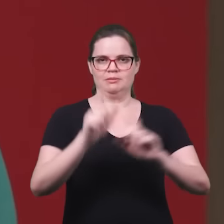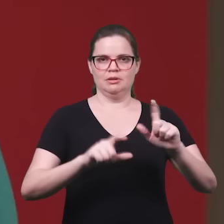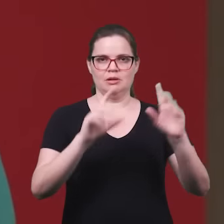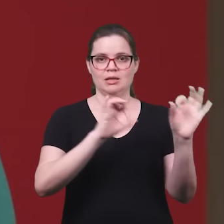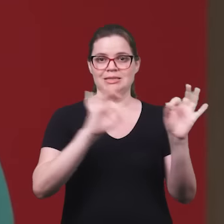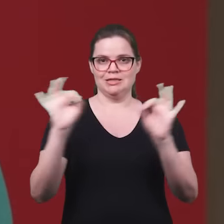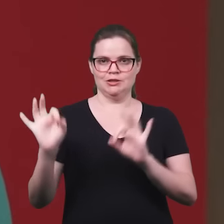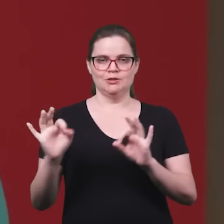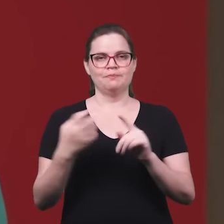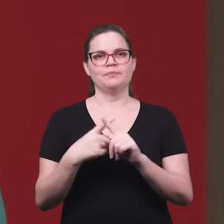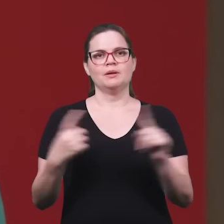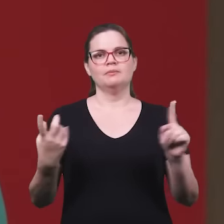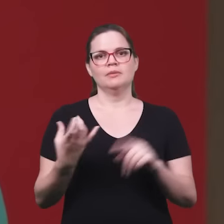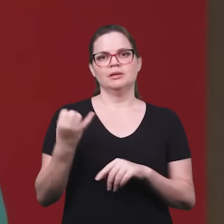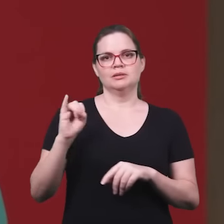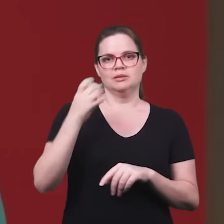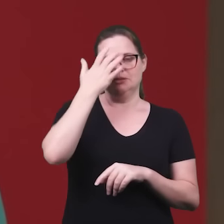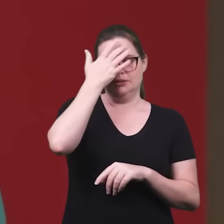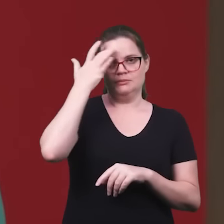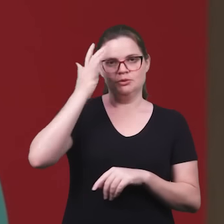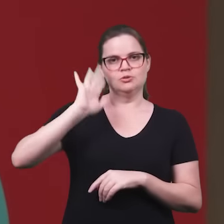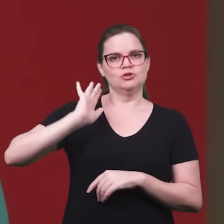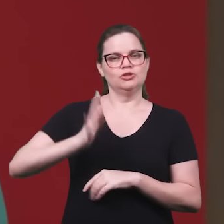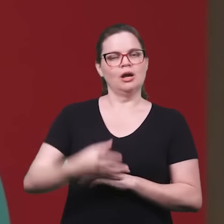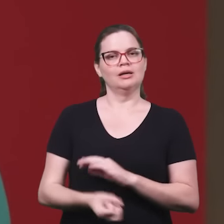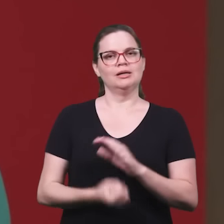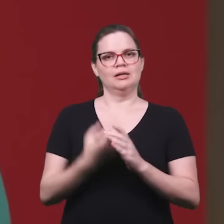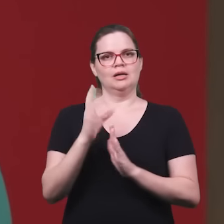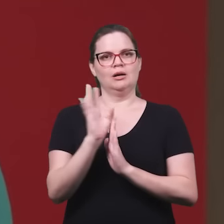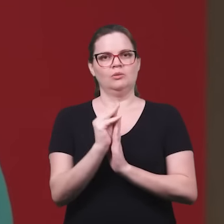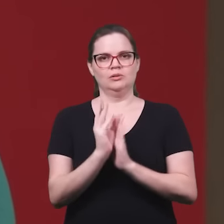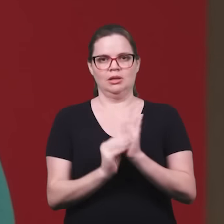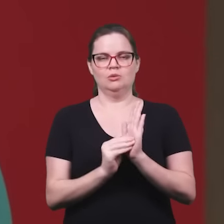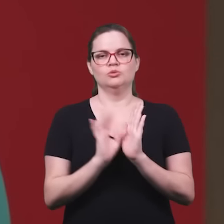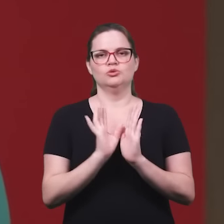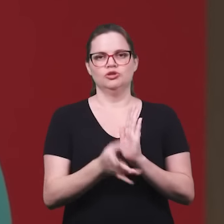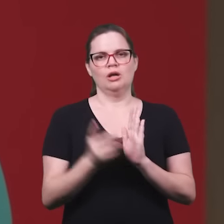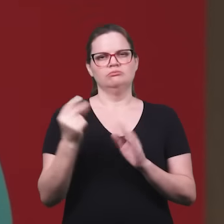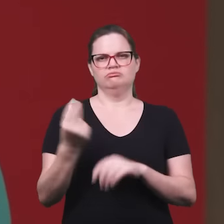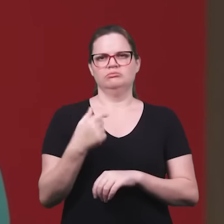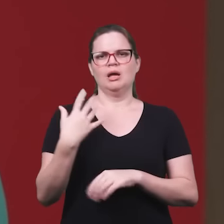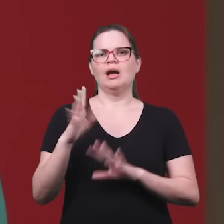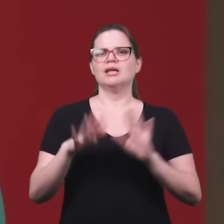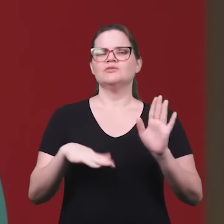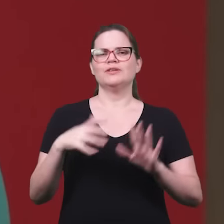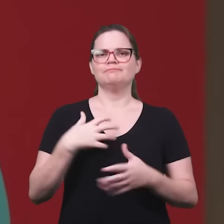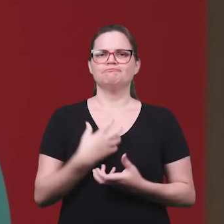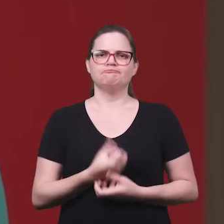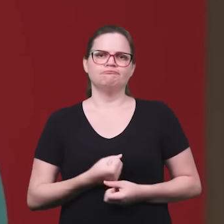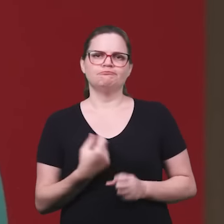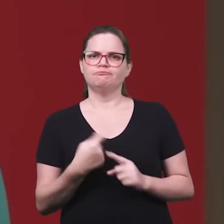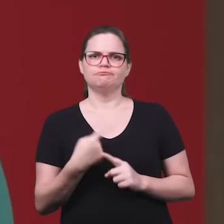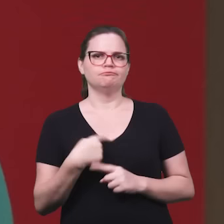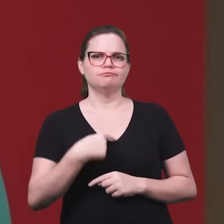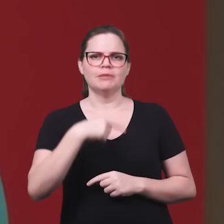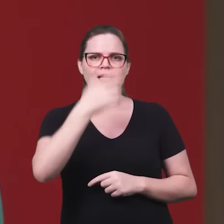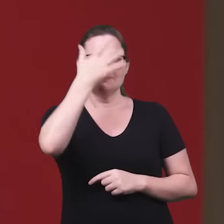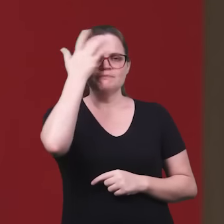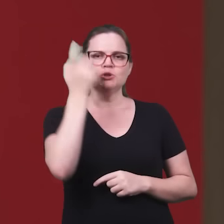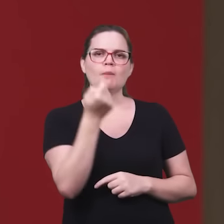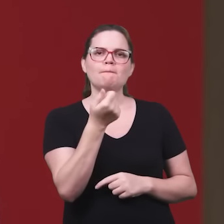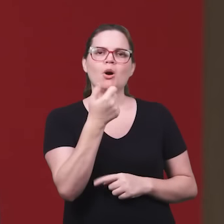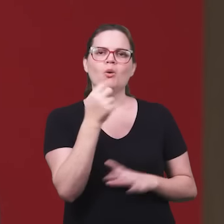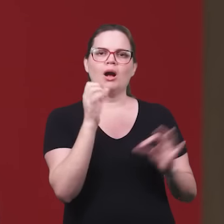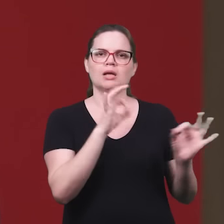mas para aquelas pessoas que já fazem os conteúdos há um tempo, já cria, e muitas vezes acabam se frustrando porque os conteúdos acabam